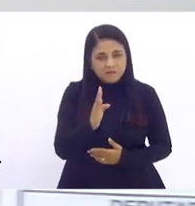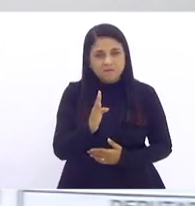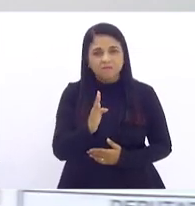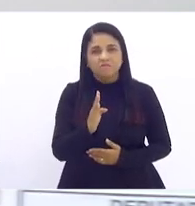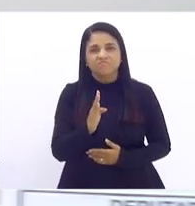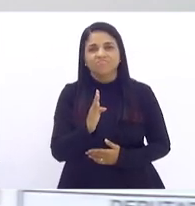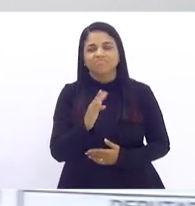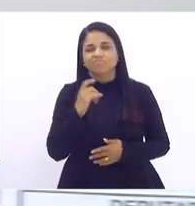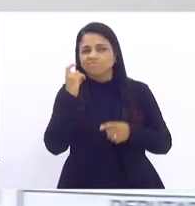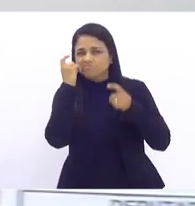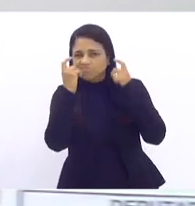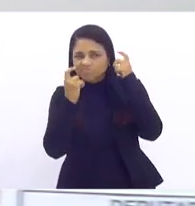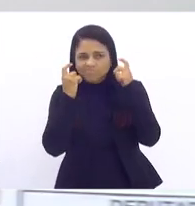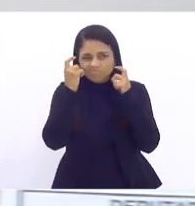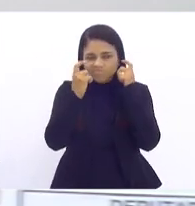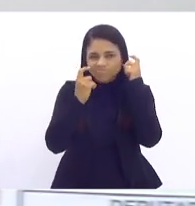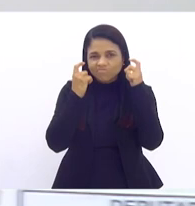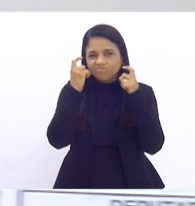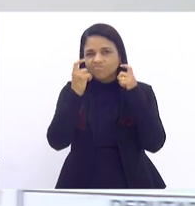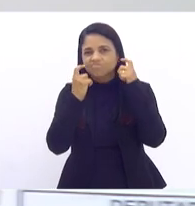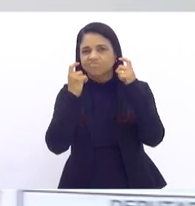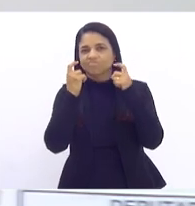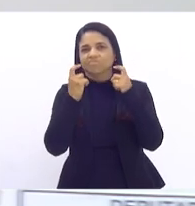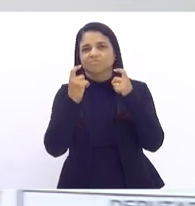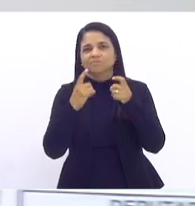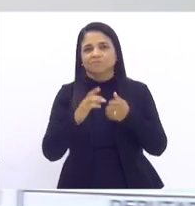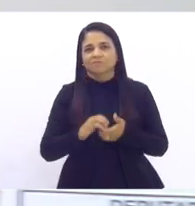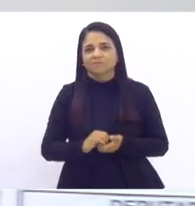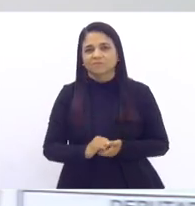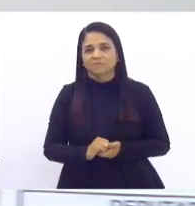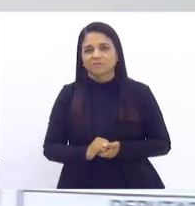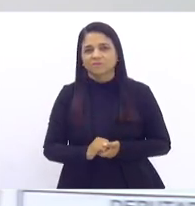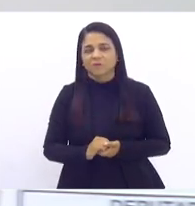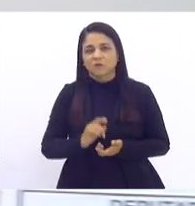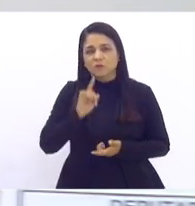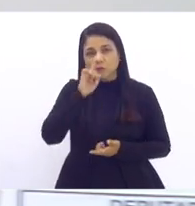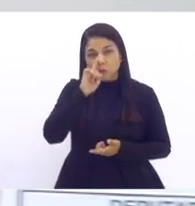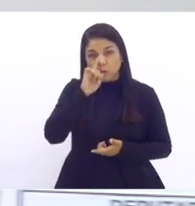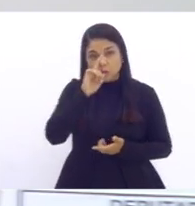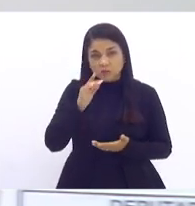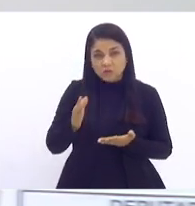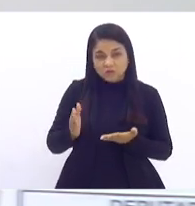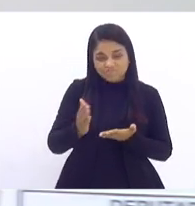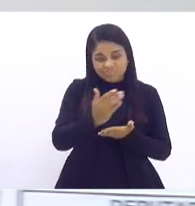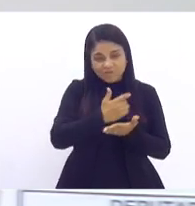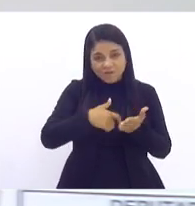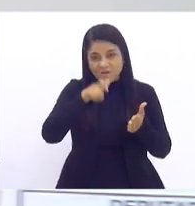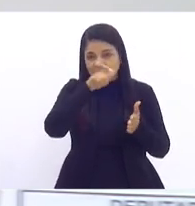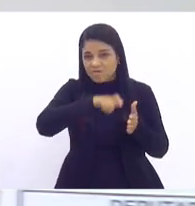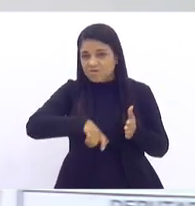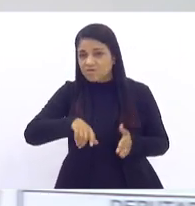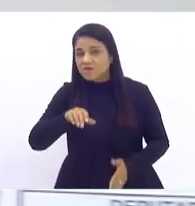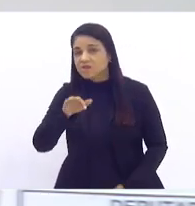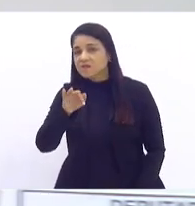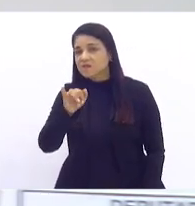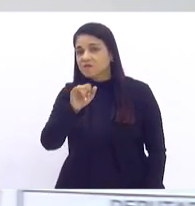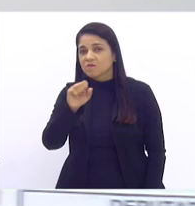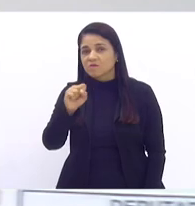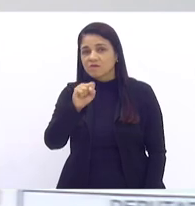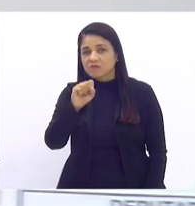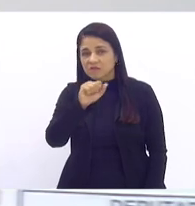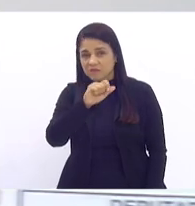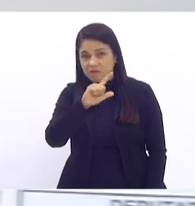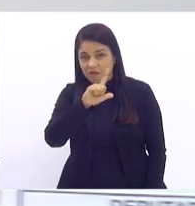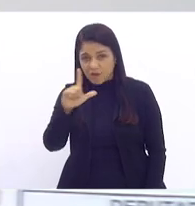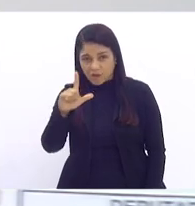preocupados com o risco fiscal que nós estamos correndo ou